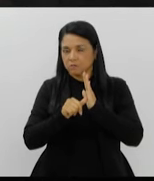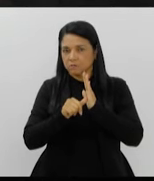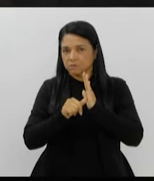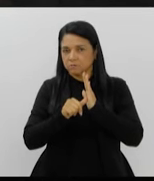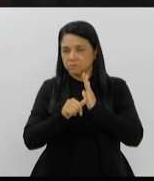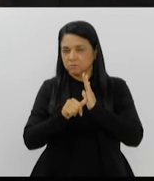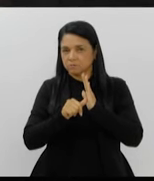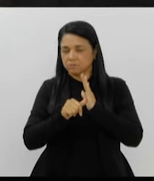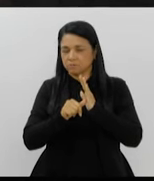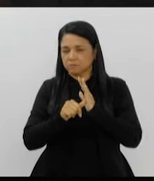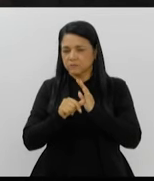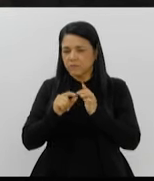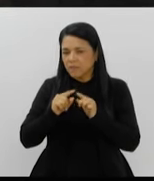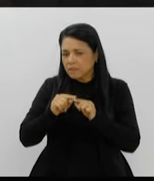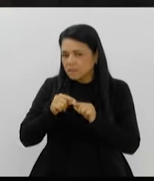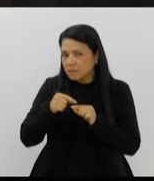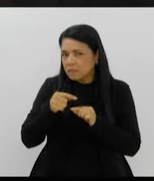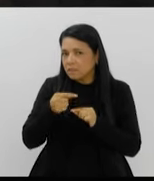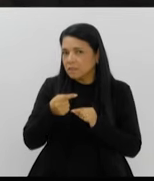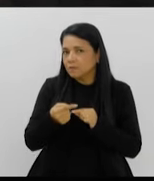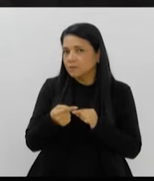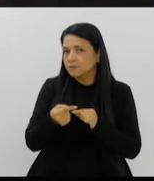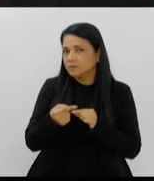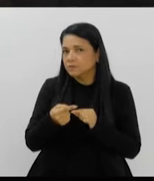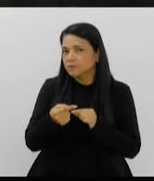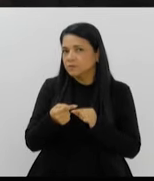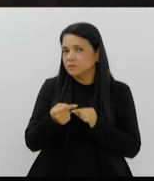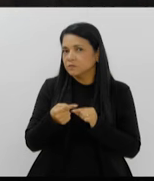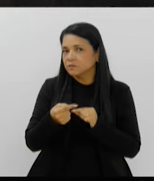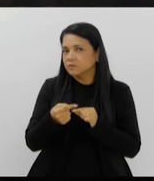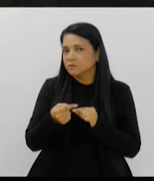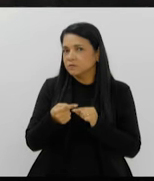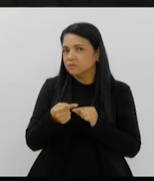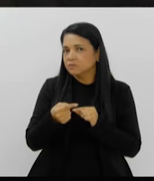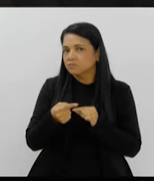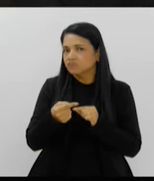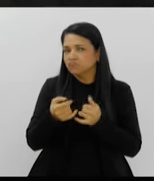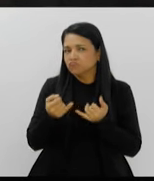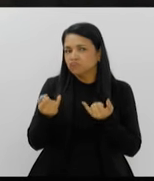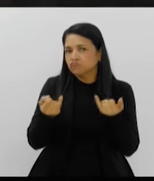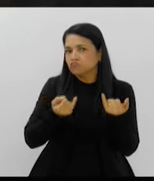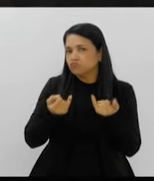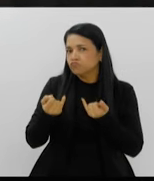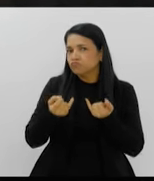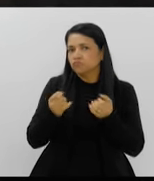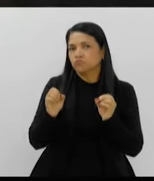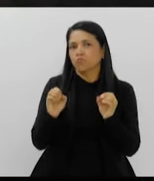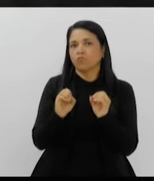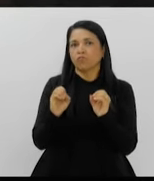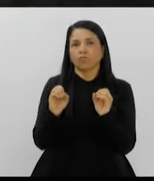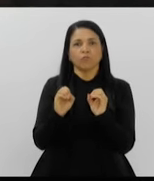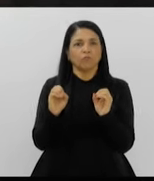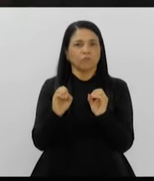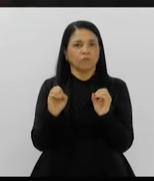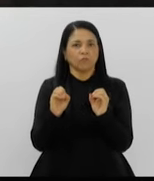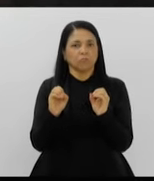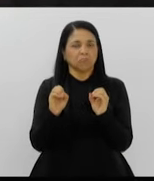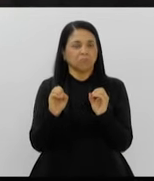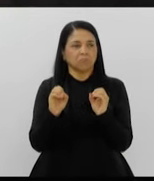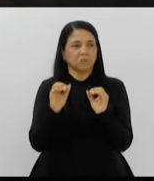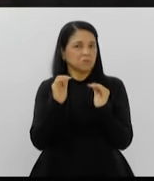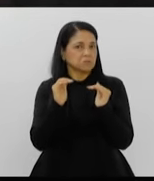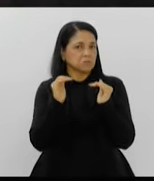e, tempos depois, sem nenhuma informação das